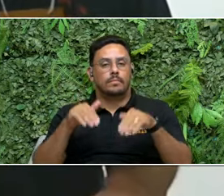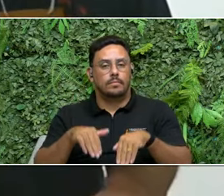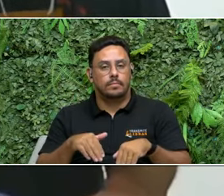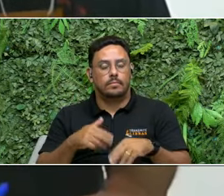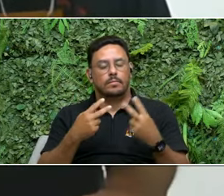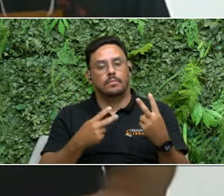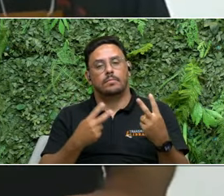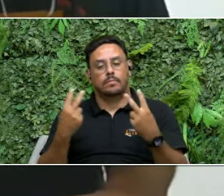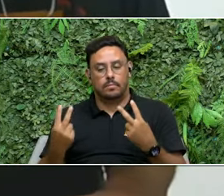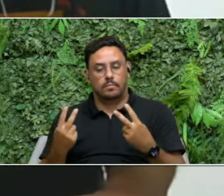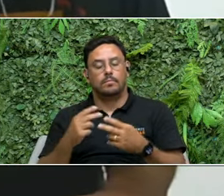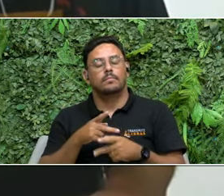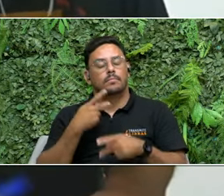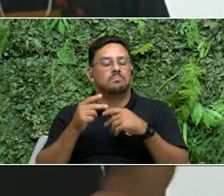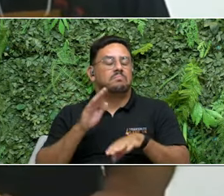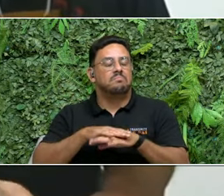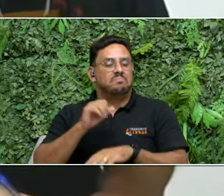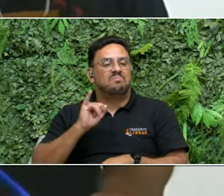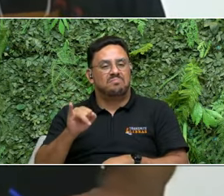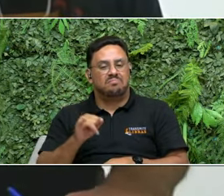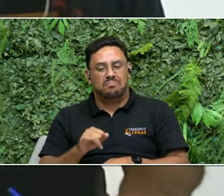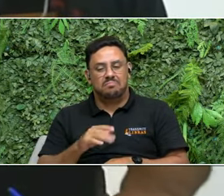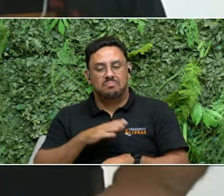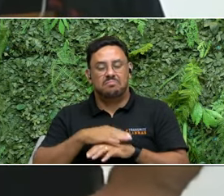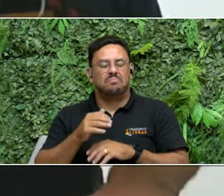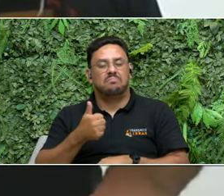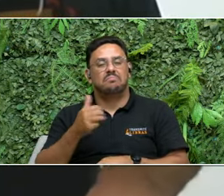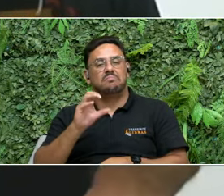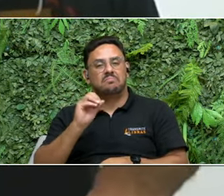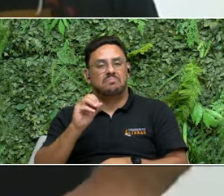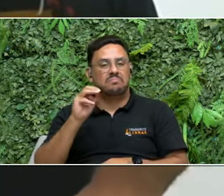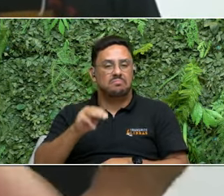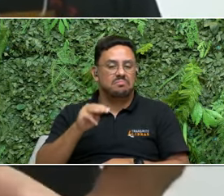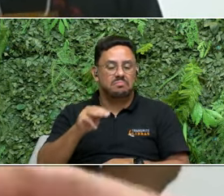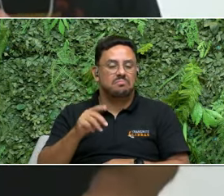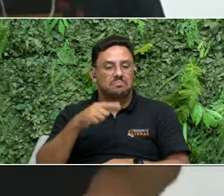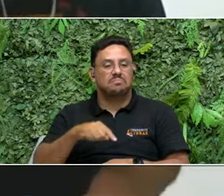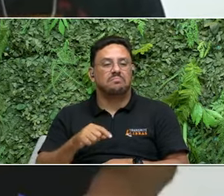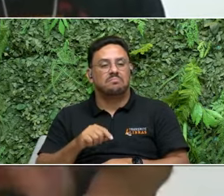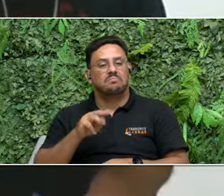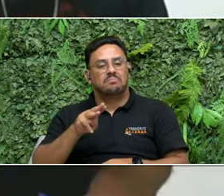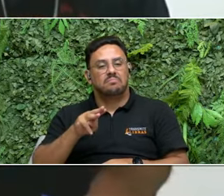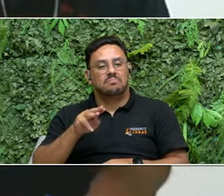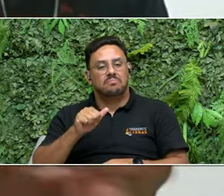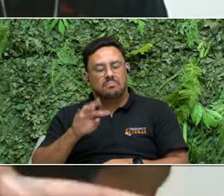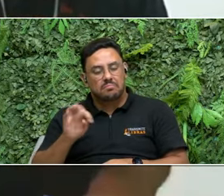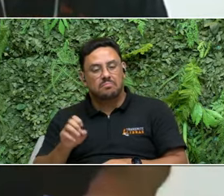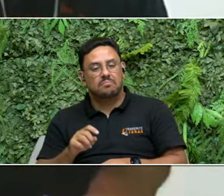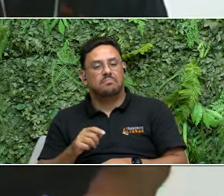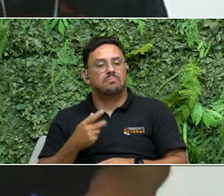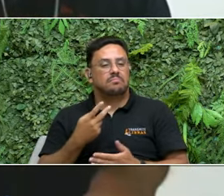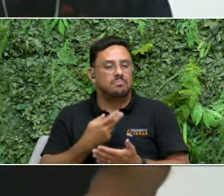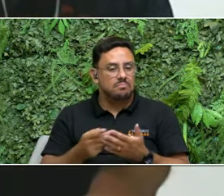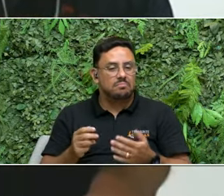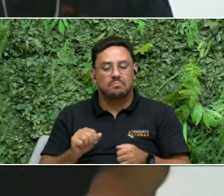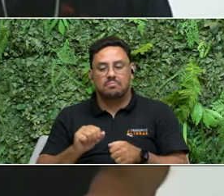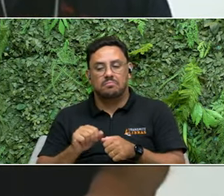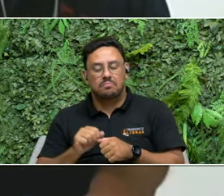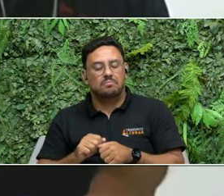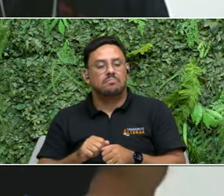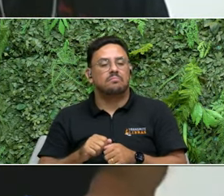a do e eu vou te falar mais tá Bob se o Cruzeiro tivesse mais 10 minutos aqui de jogo Se o Mateus Pereira não tivesse feito aquela